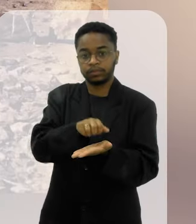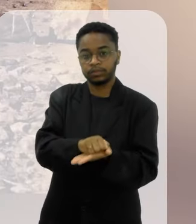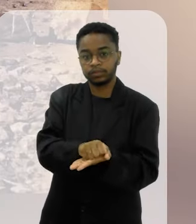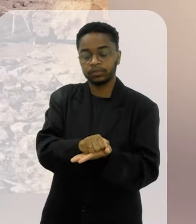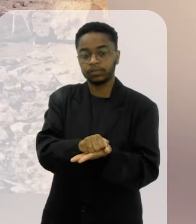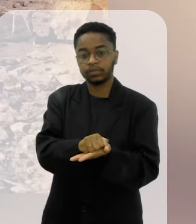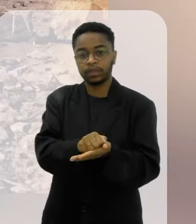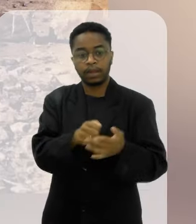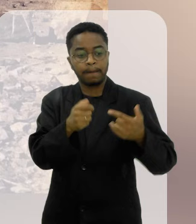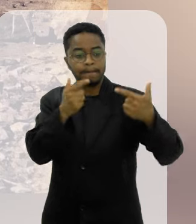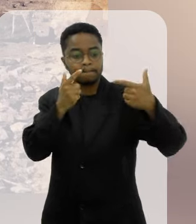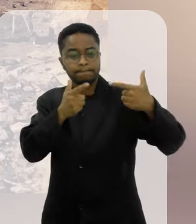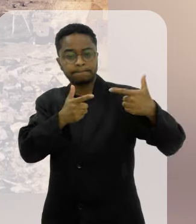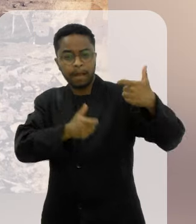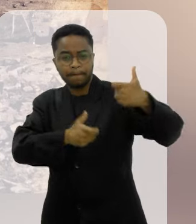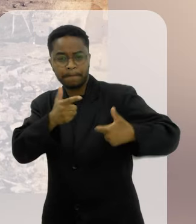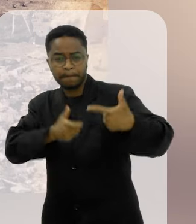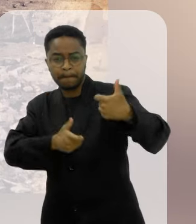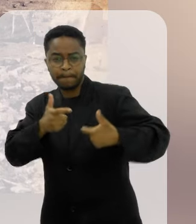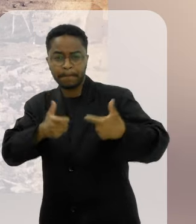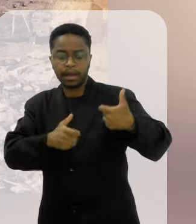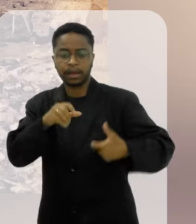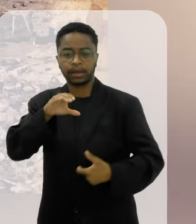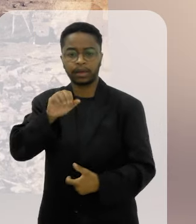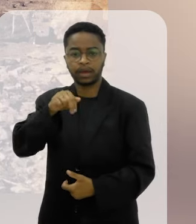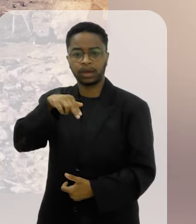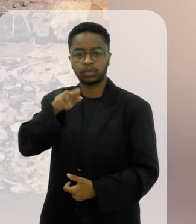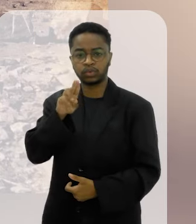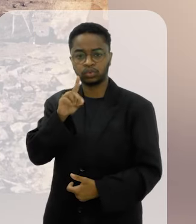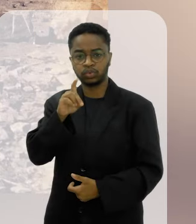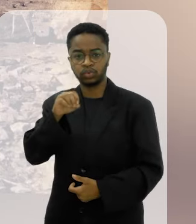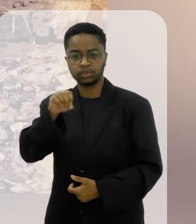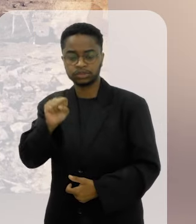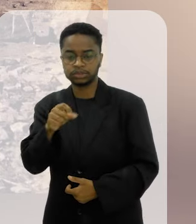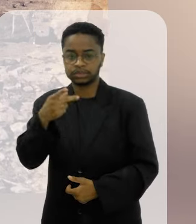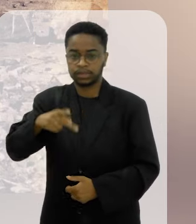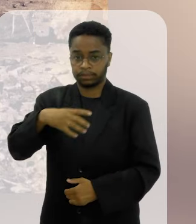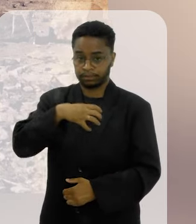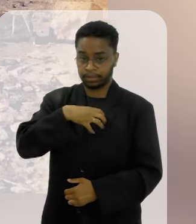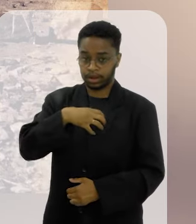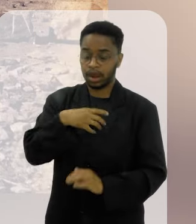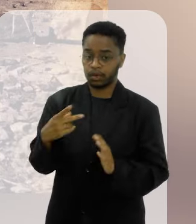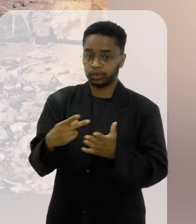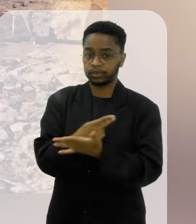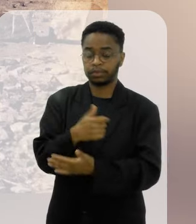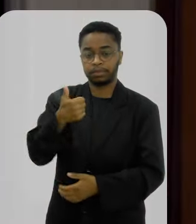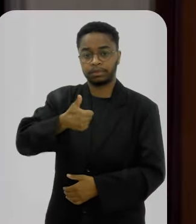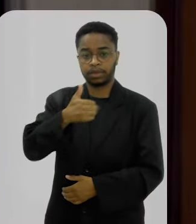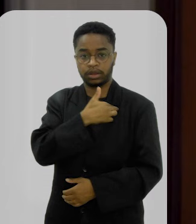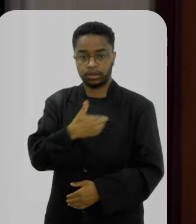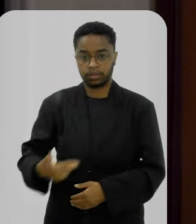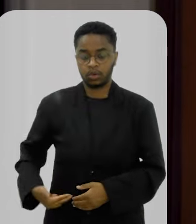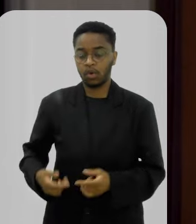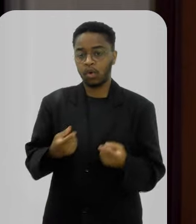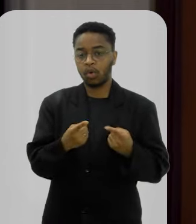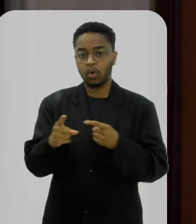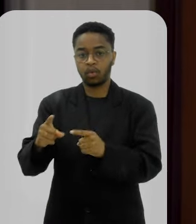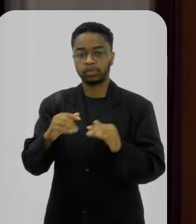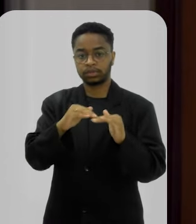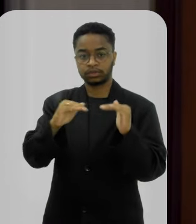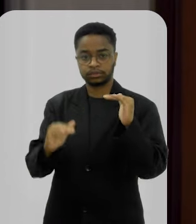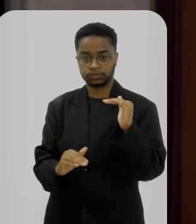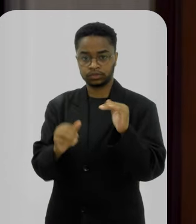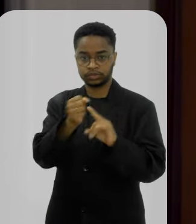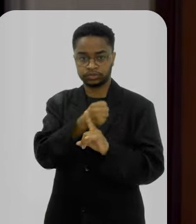que registraram o conflito de Canudos na Bahia, um dos principais movimentos sociais que aconteceram na Primeira República contra